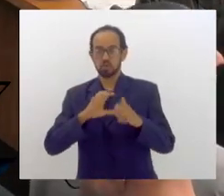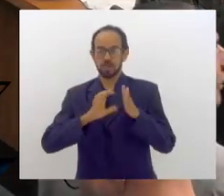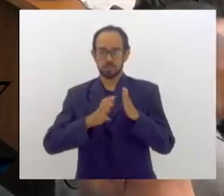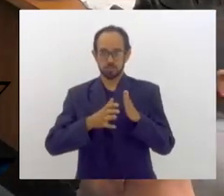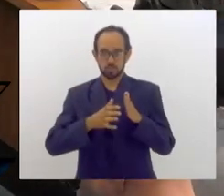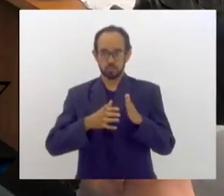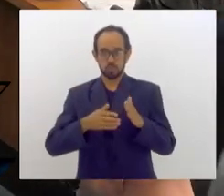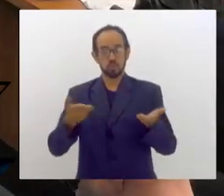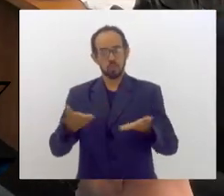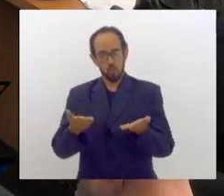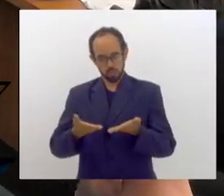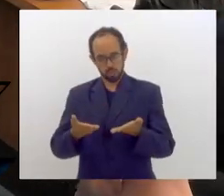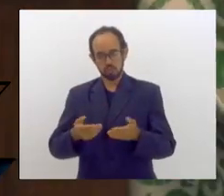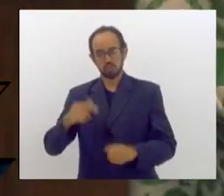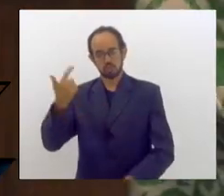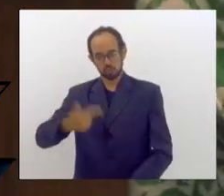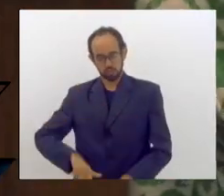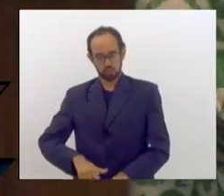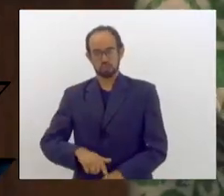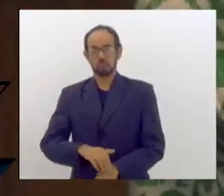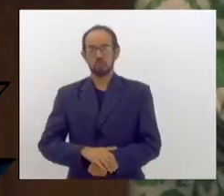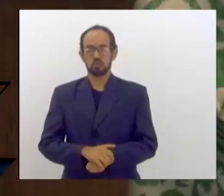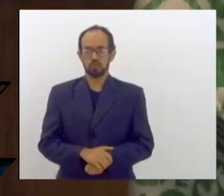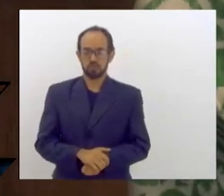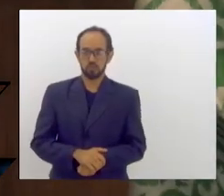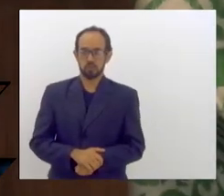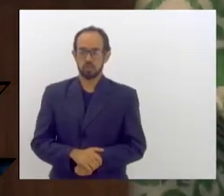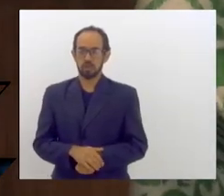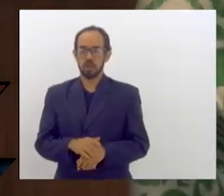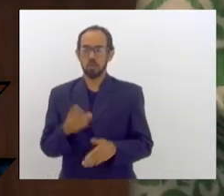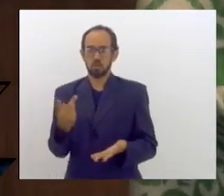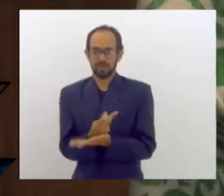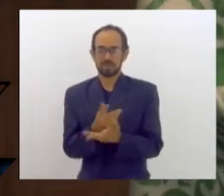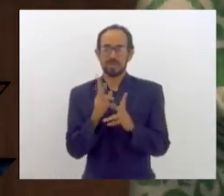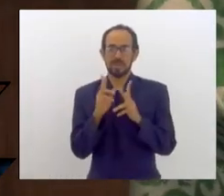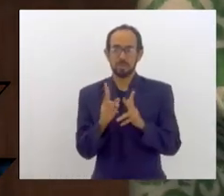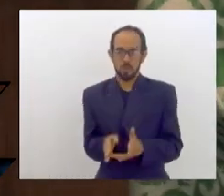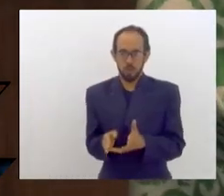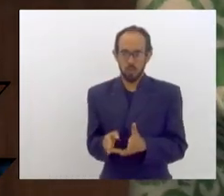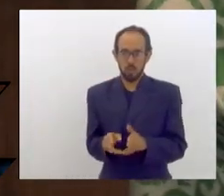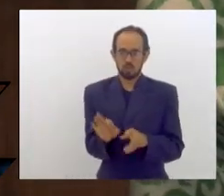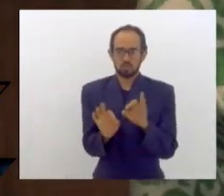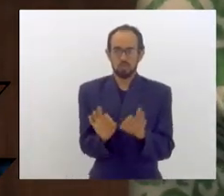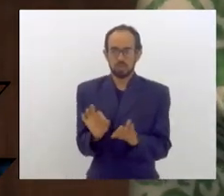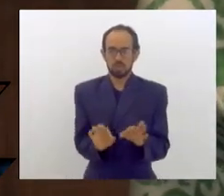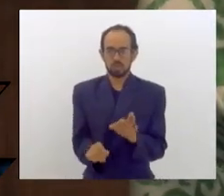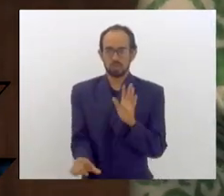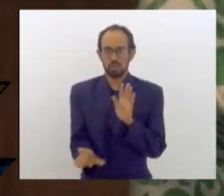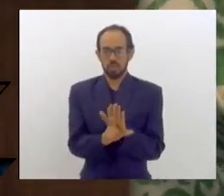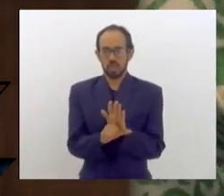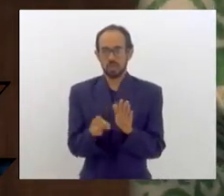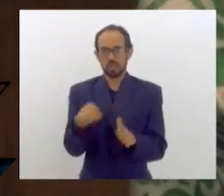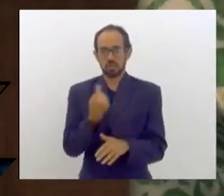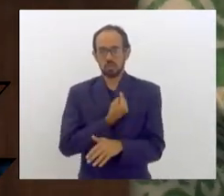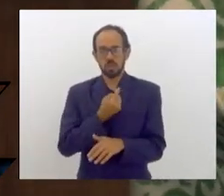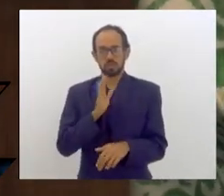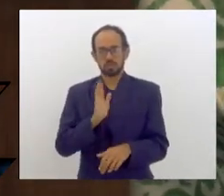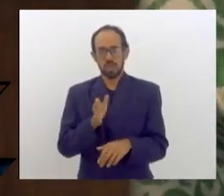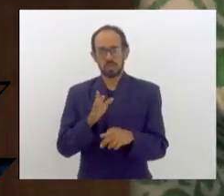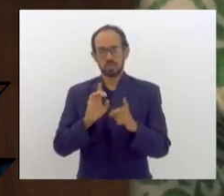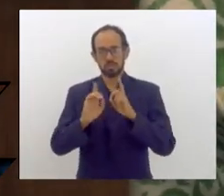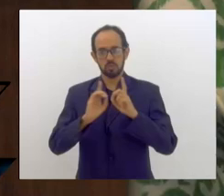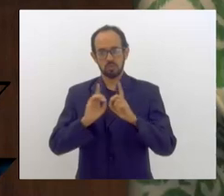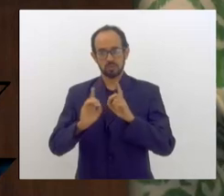dia seguinte com a obstrução exatamente de um projeto de lei com o qual a gente já tinha